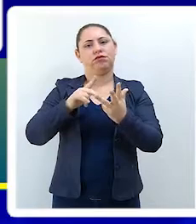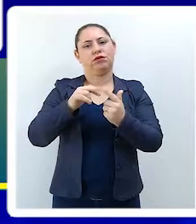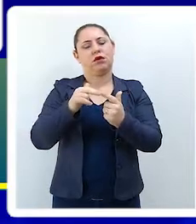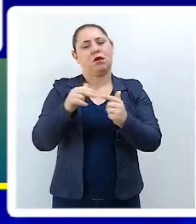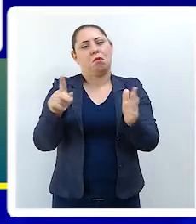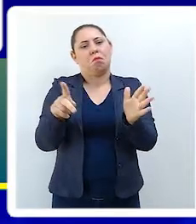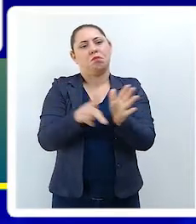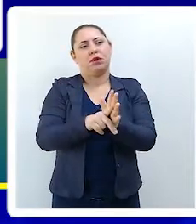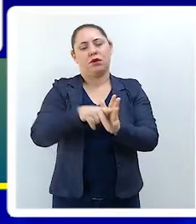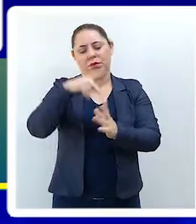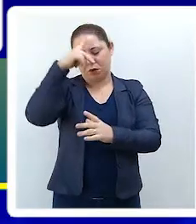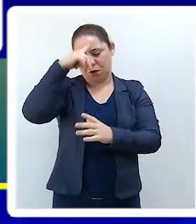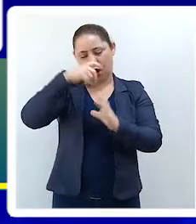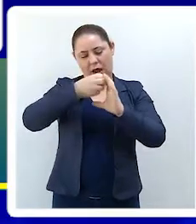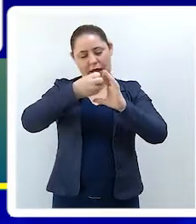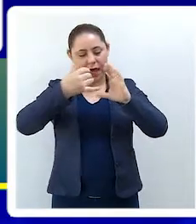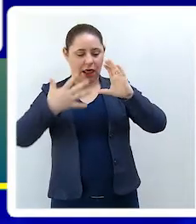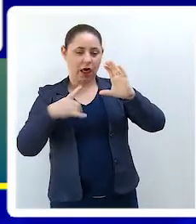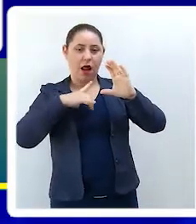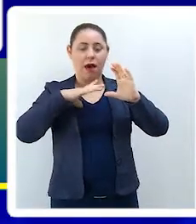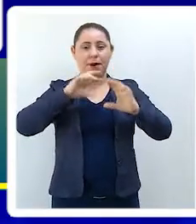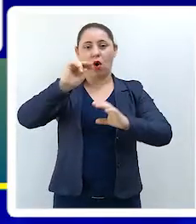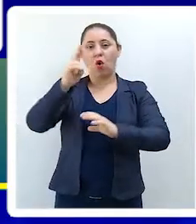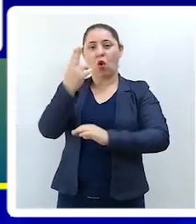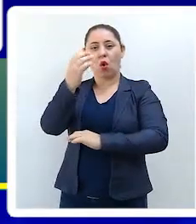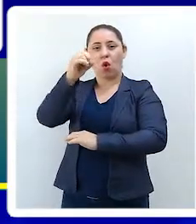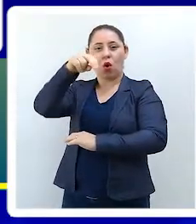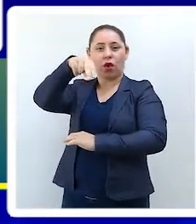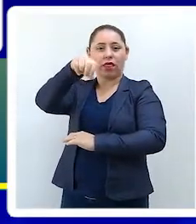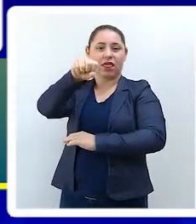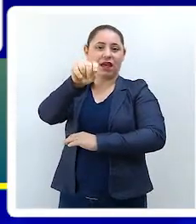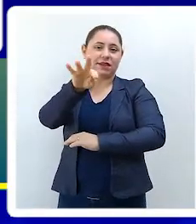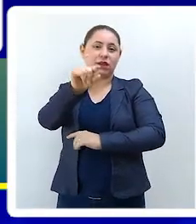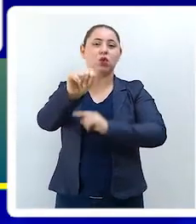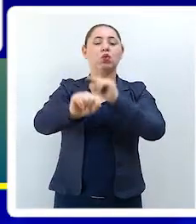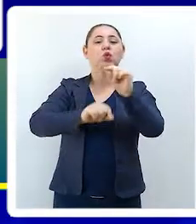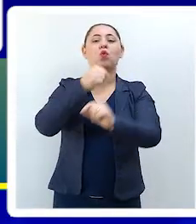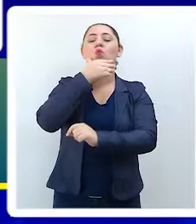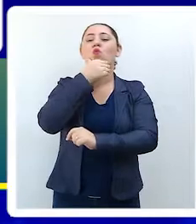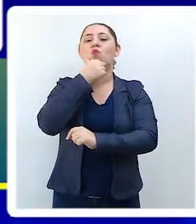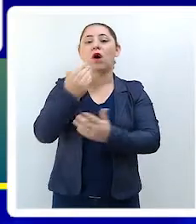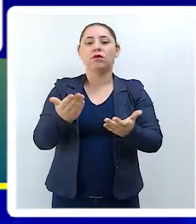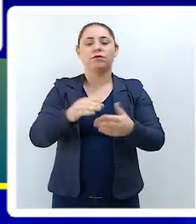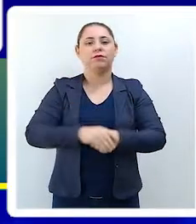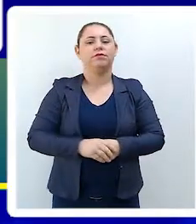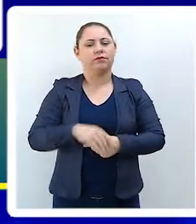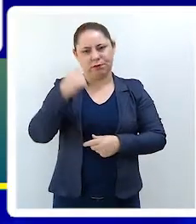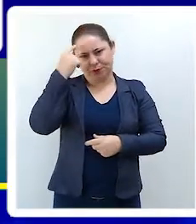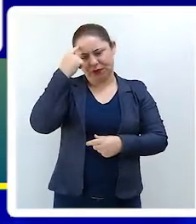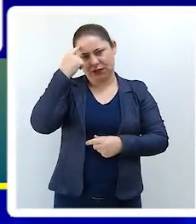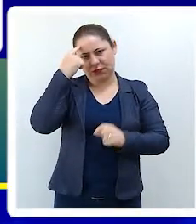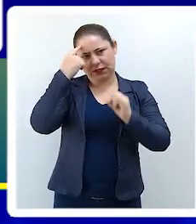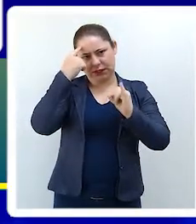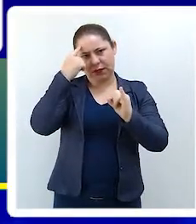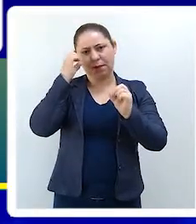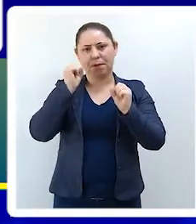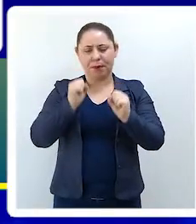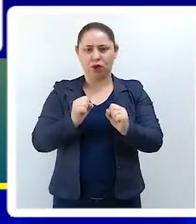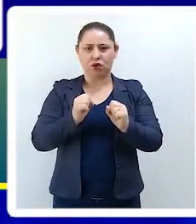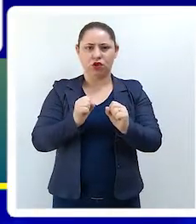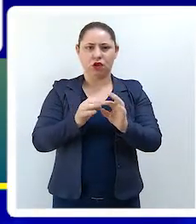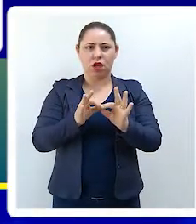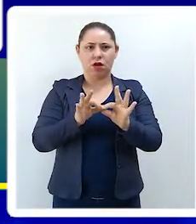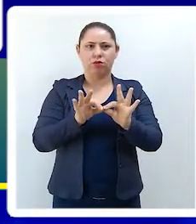as suas peculiaridades, ela tende a ser mais honesta do que o homem. Então, você imagina, se nós